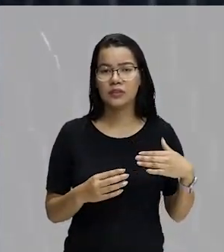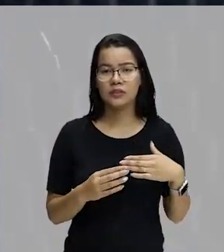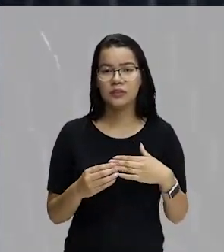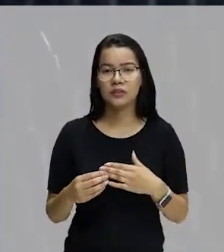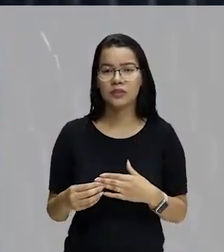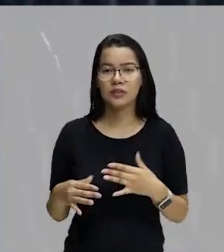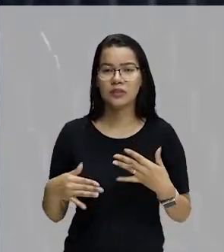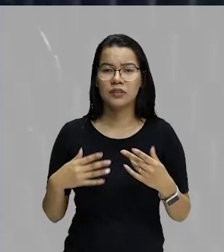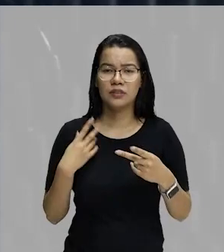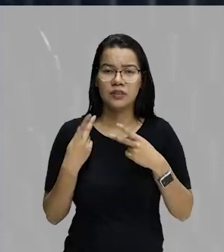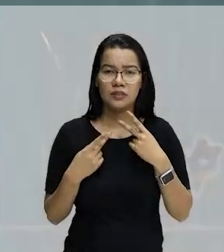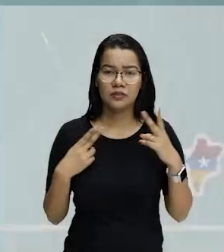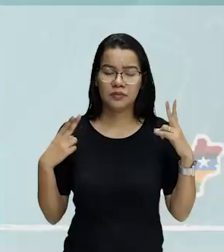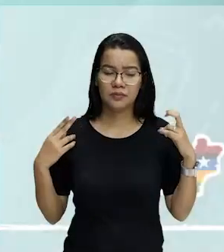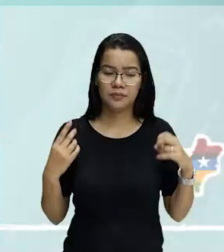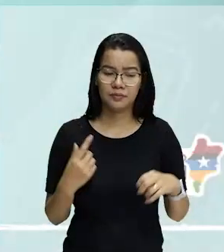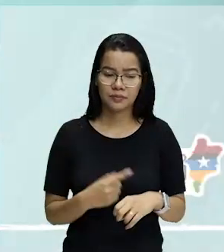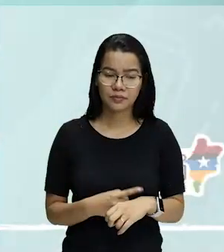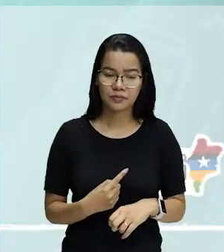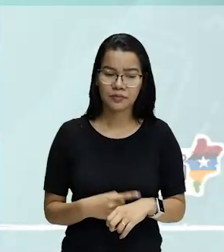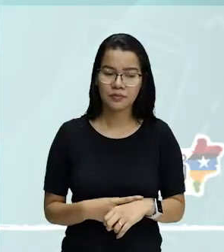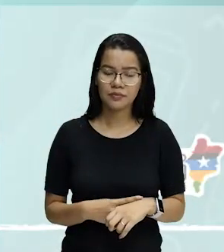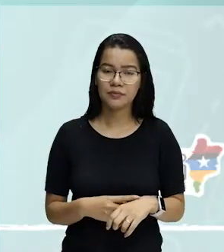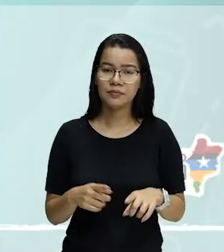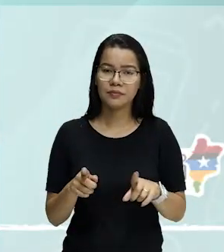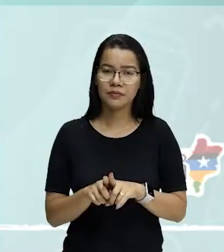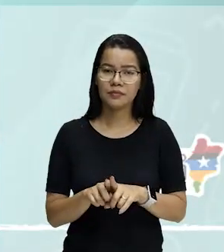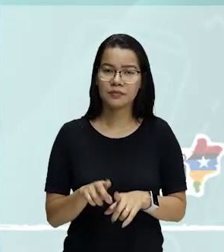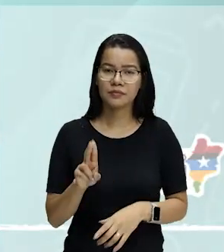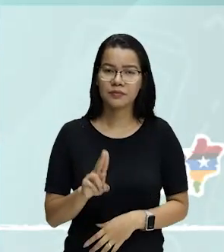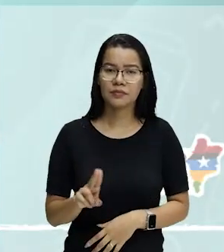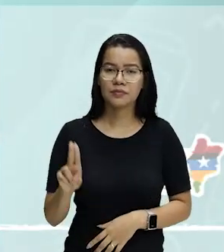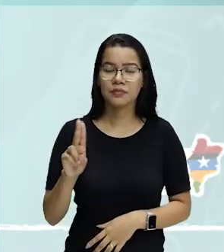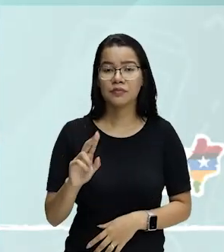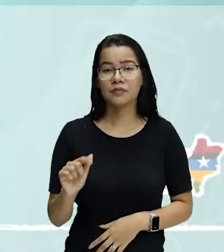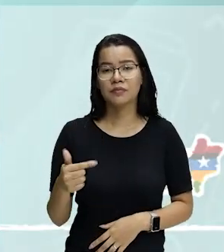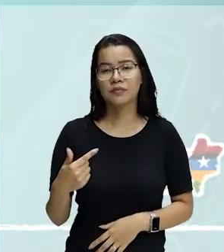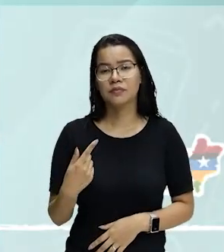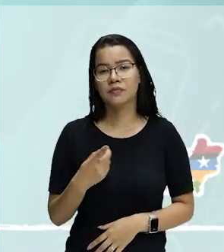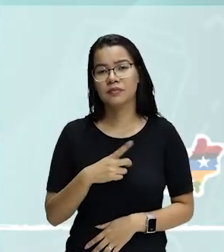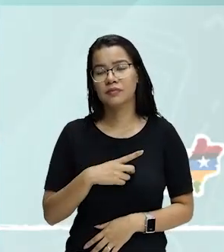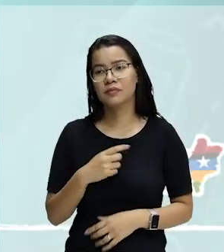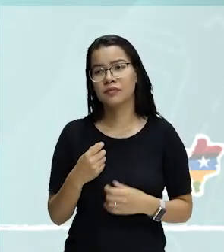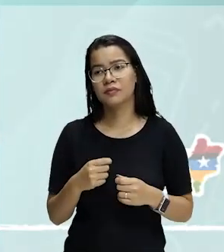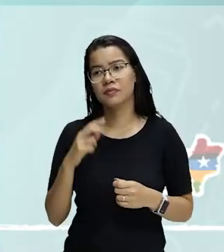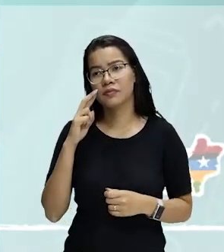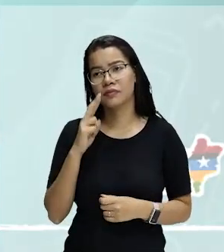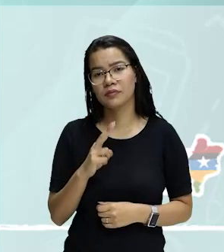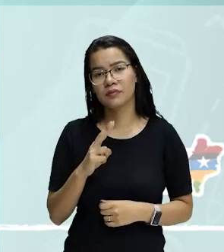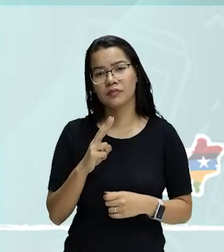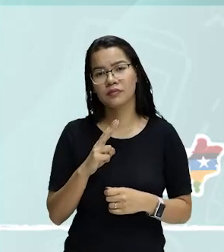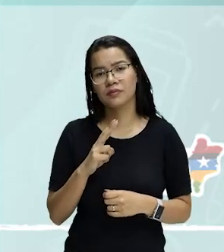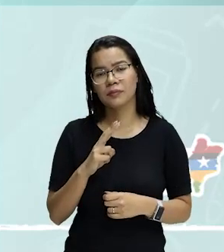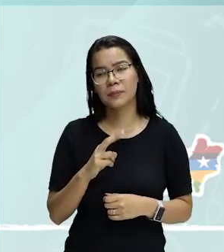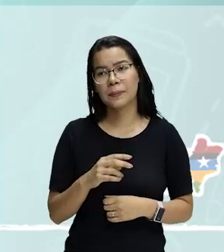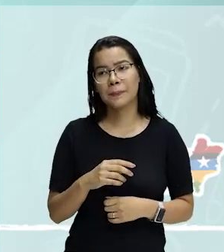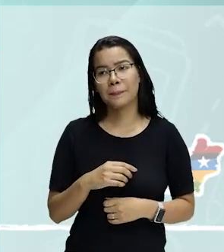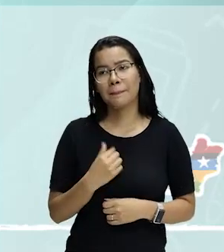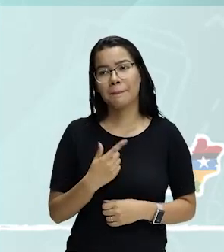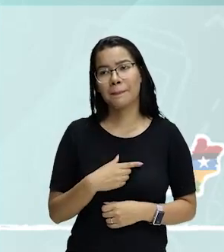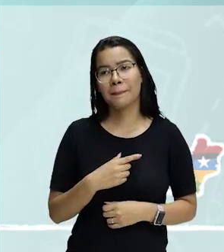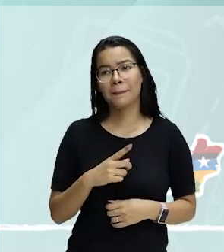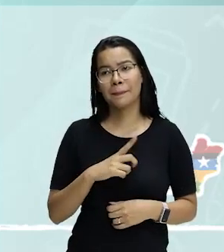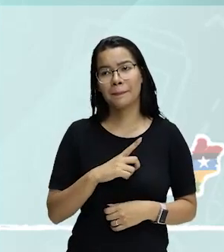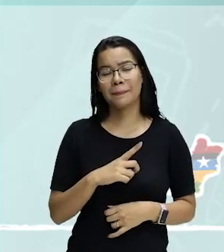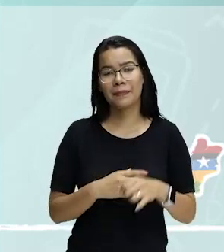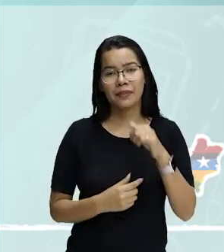falando da questão temporal. Os usos, outros usos que nós podemos observar, outras construções para fazer pergunta, nós vamos